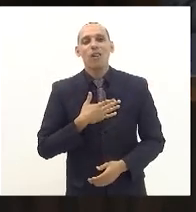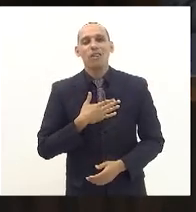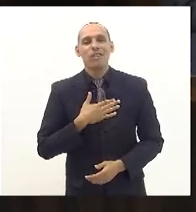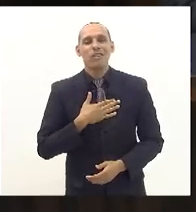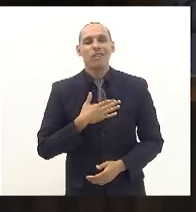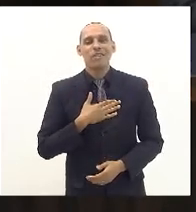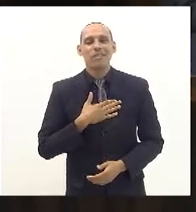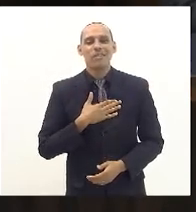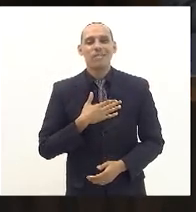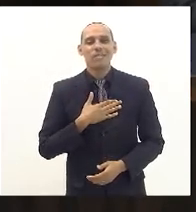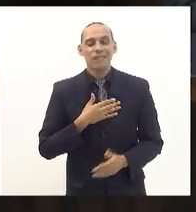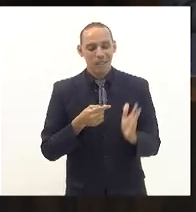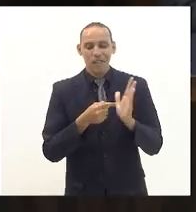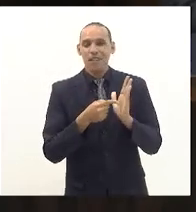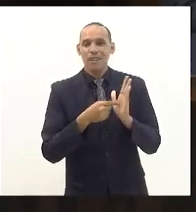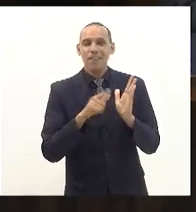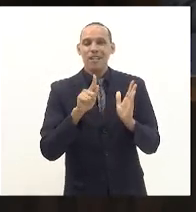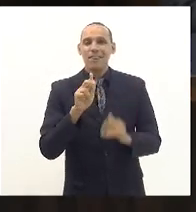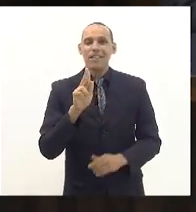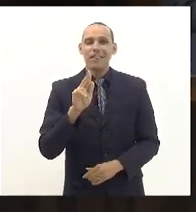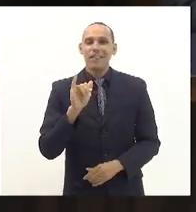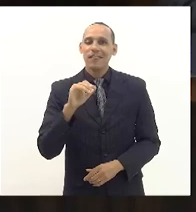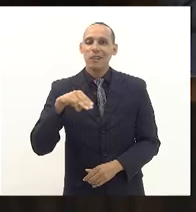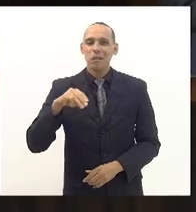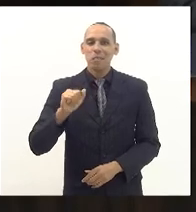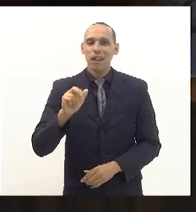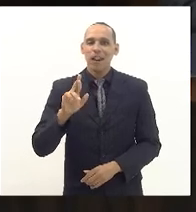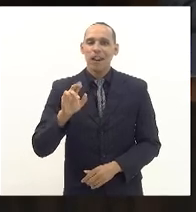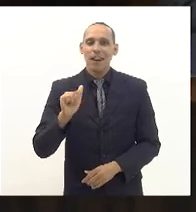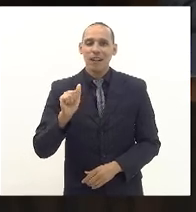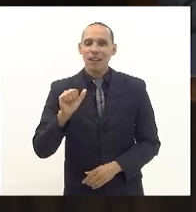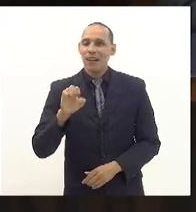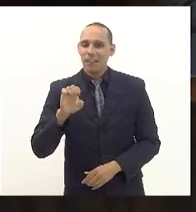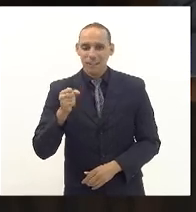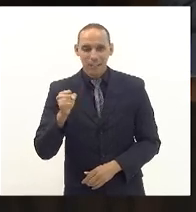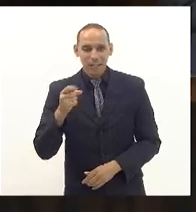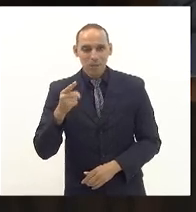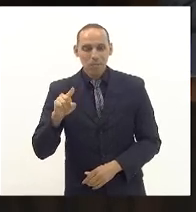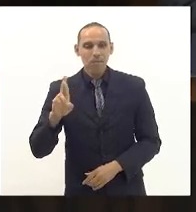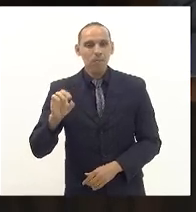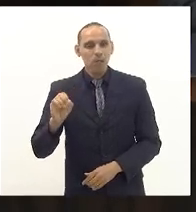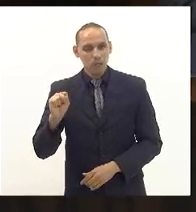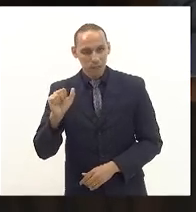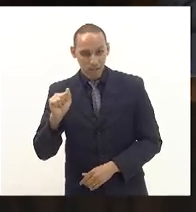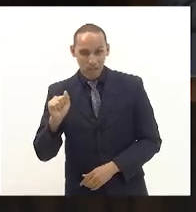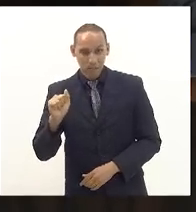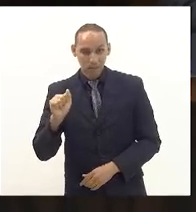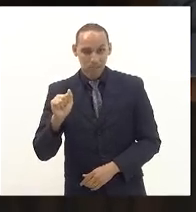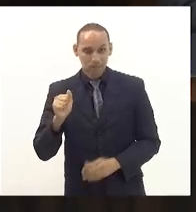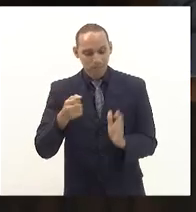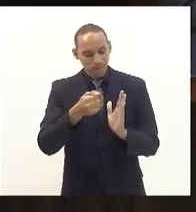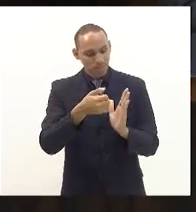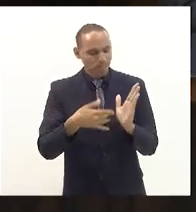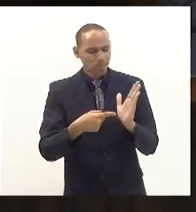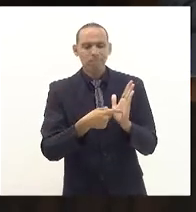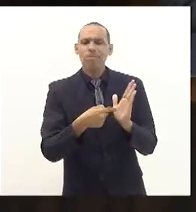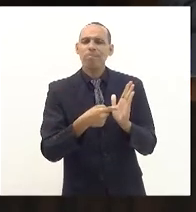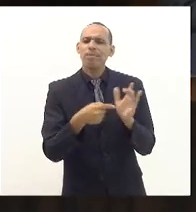dessa passagem do verso do Guimarães Rosa e ela é muito é muito